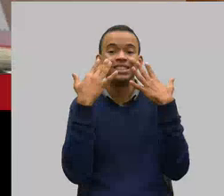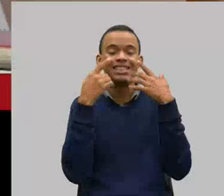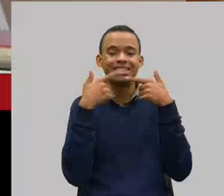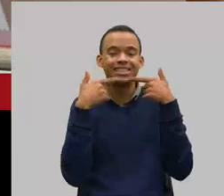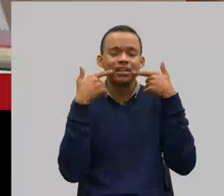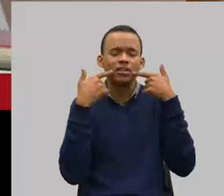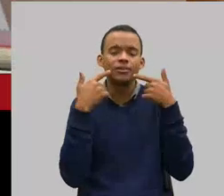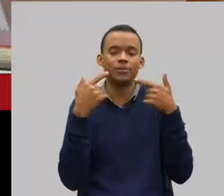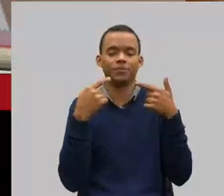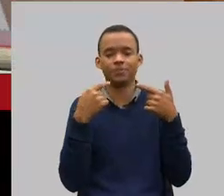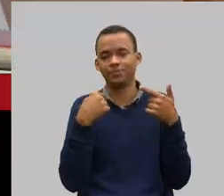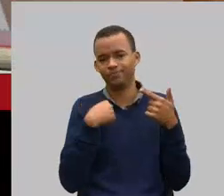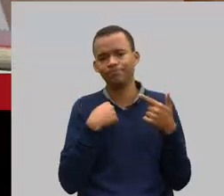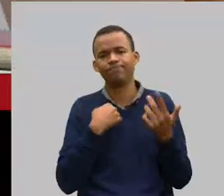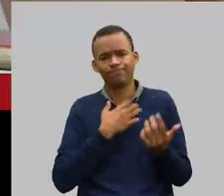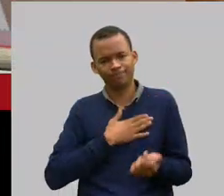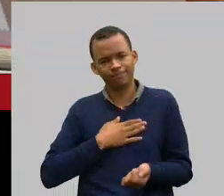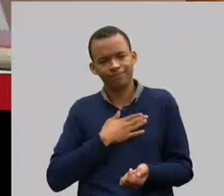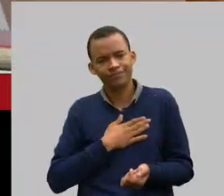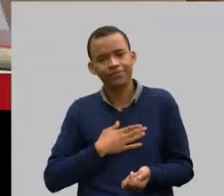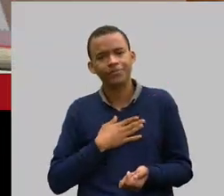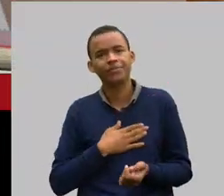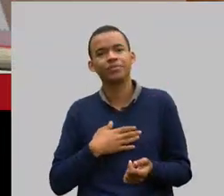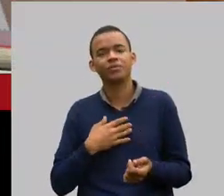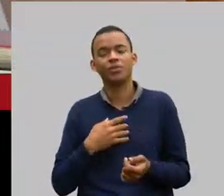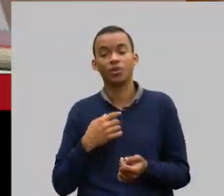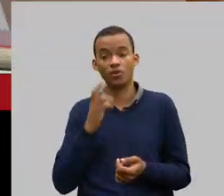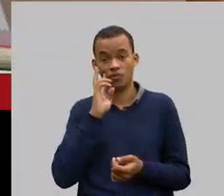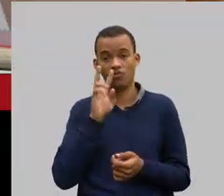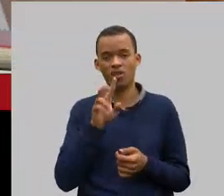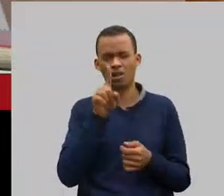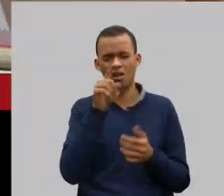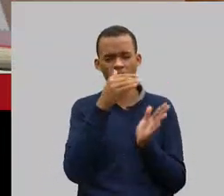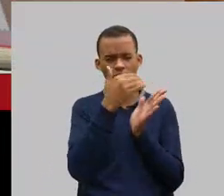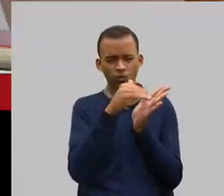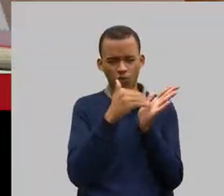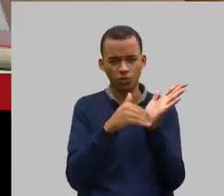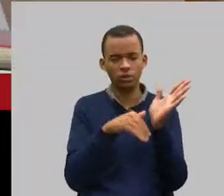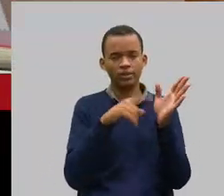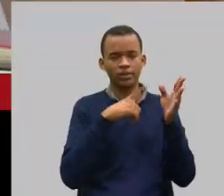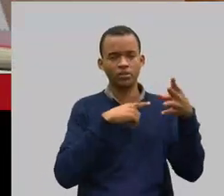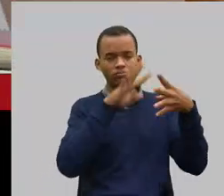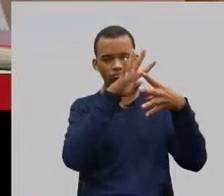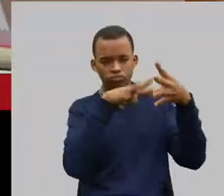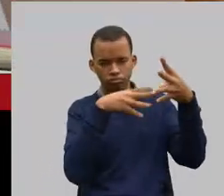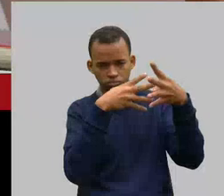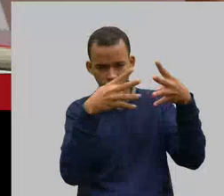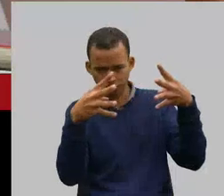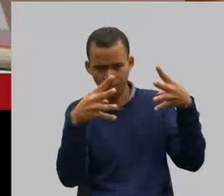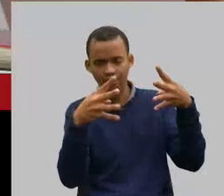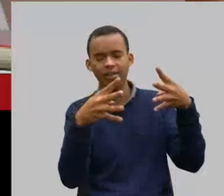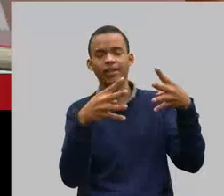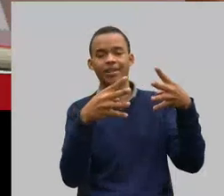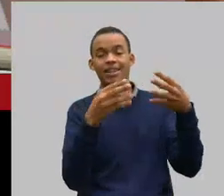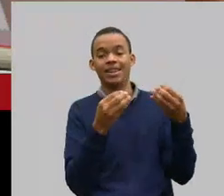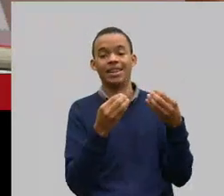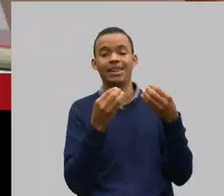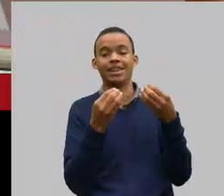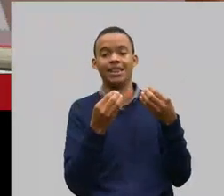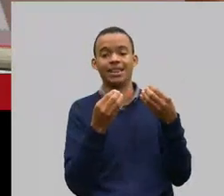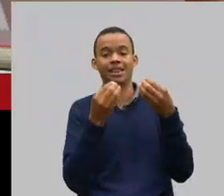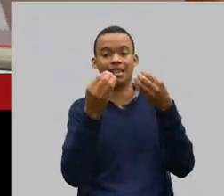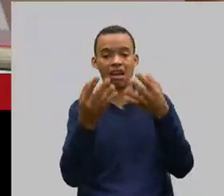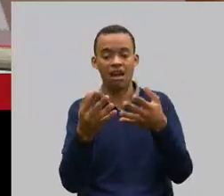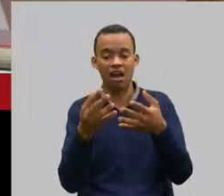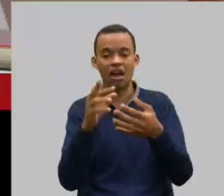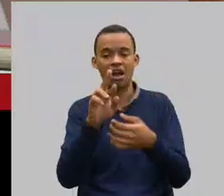convido quando vê na agenda do secretário uma entrega dessa de reurb a casa poder ir para ver o